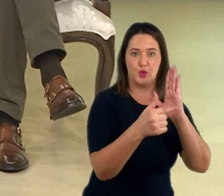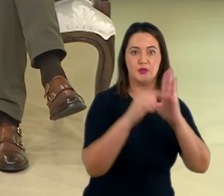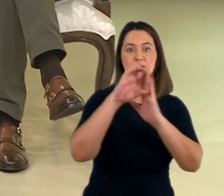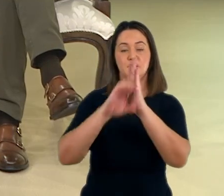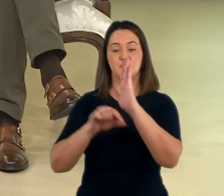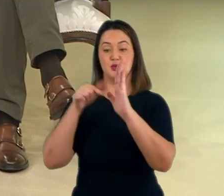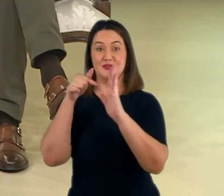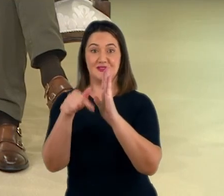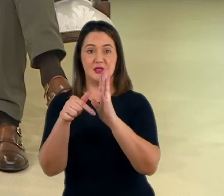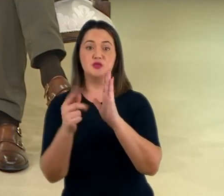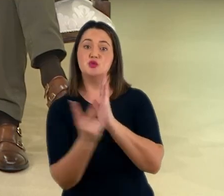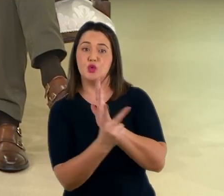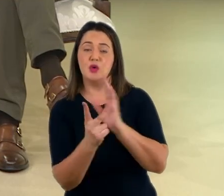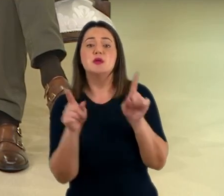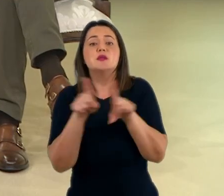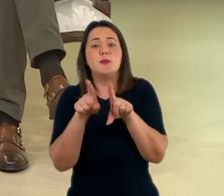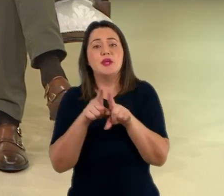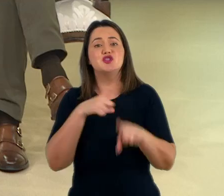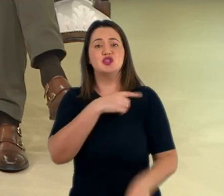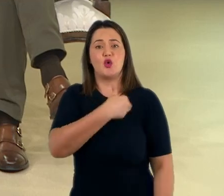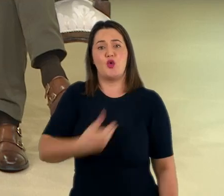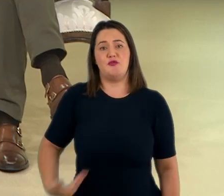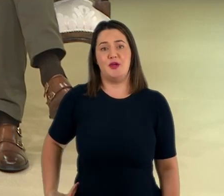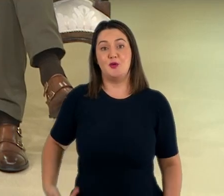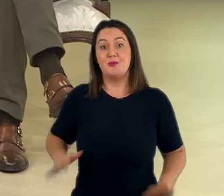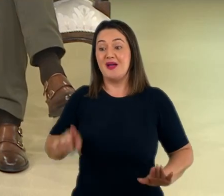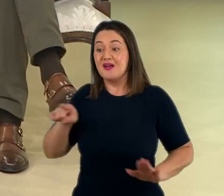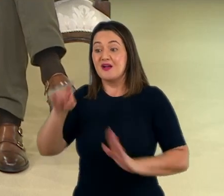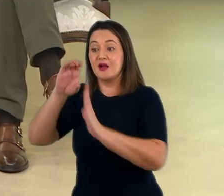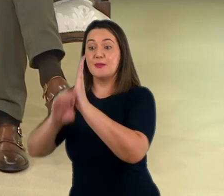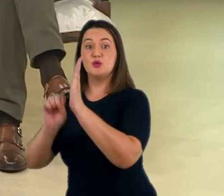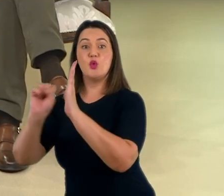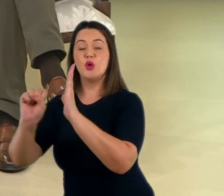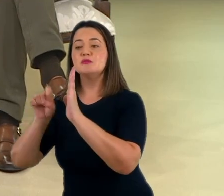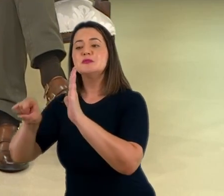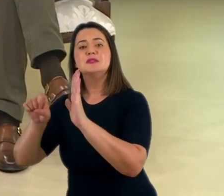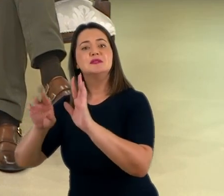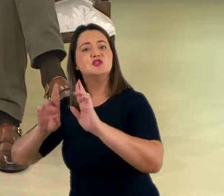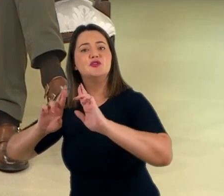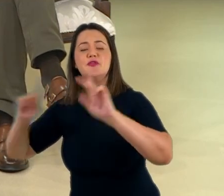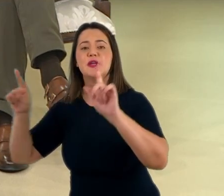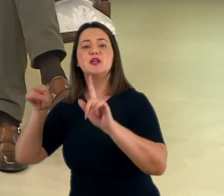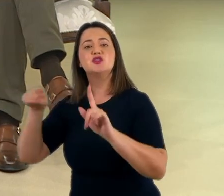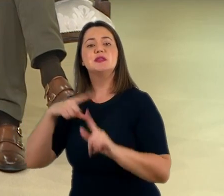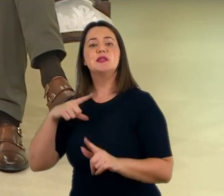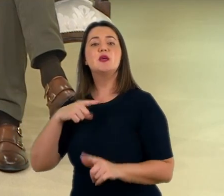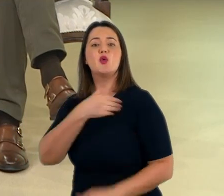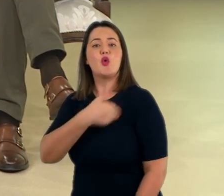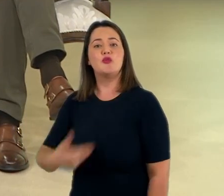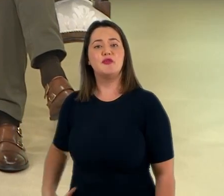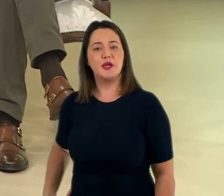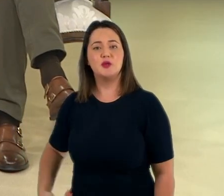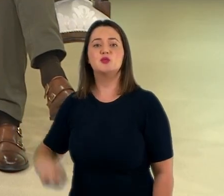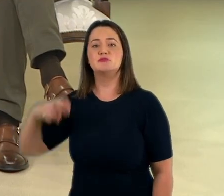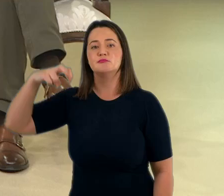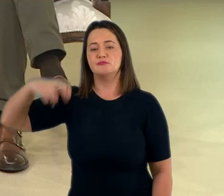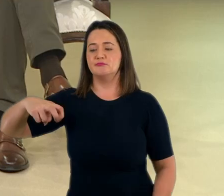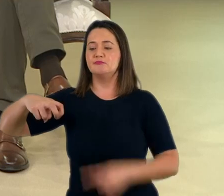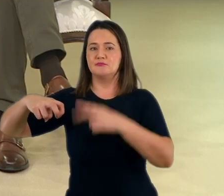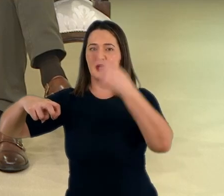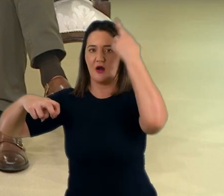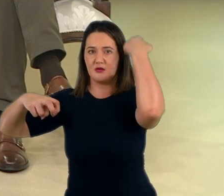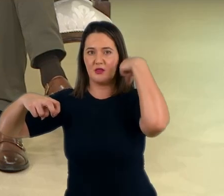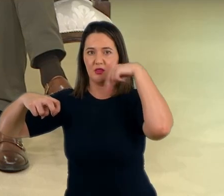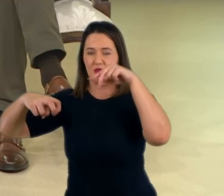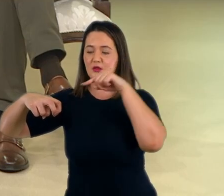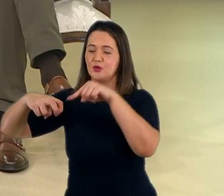2 e capítulo 7, também mostravam os reinos. Mas aqui, de maneira específica, você tem os reinos representados por um